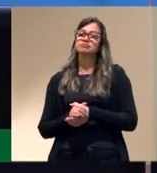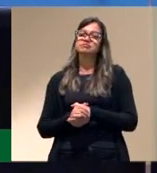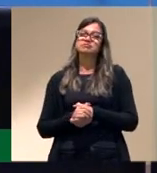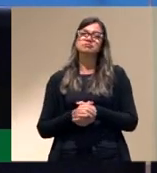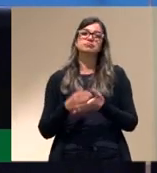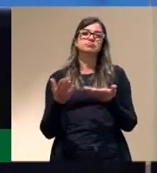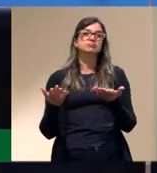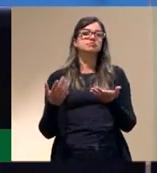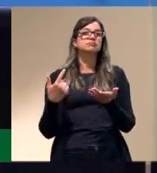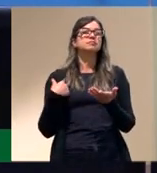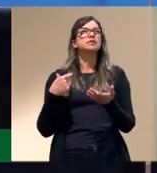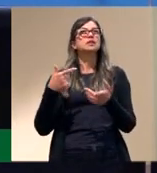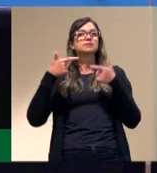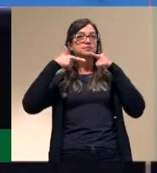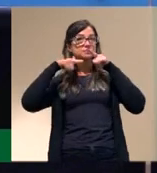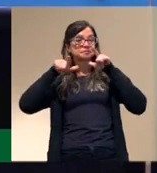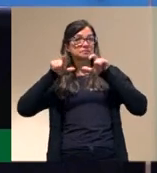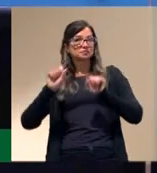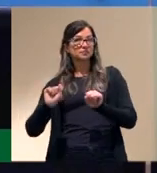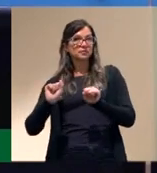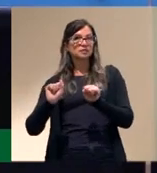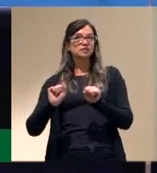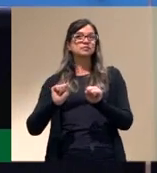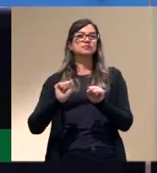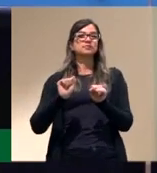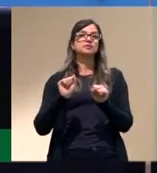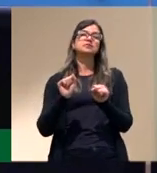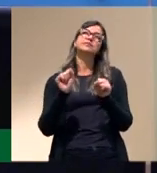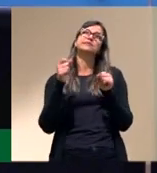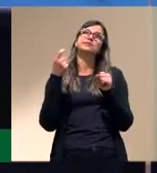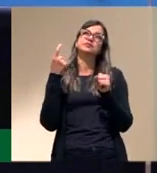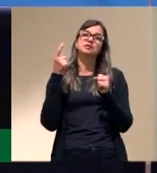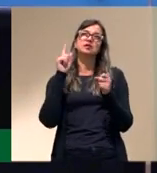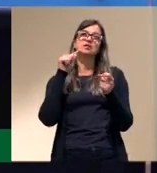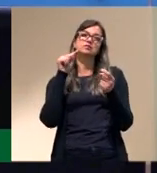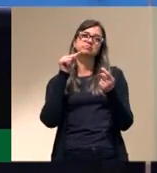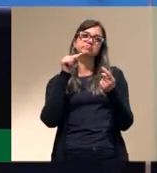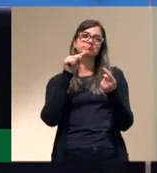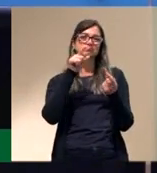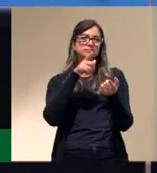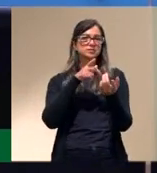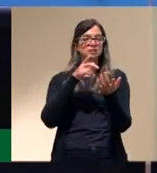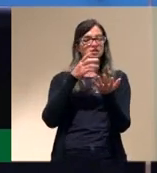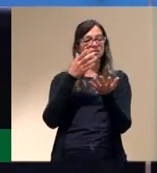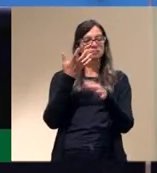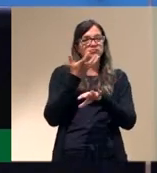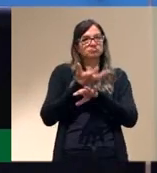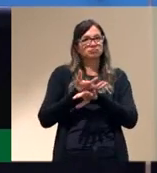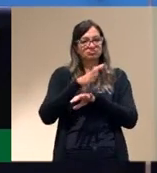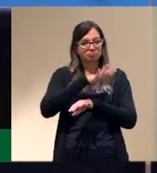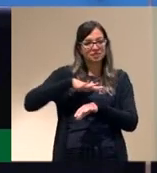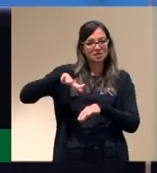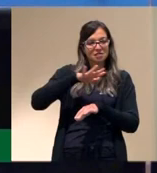porque linguagem acaba por ser identificado com a área do conhecimento